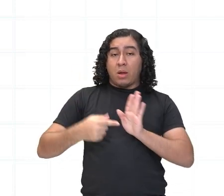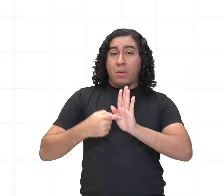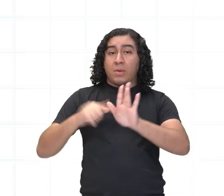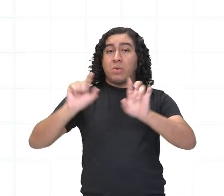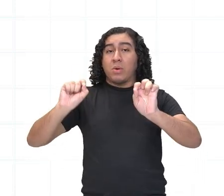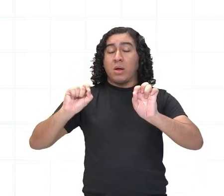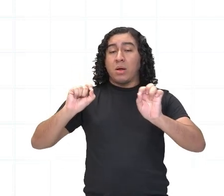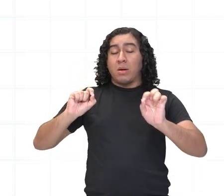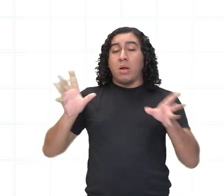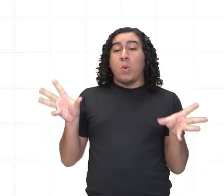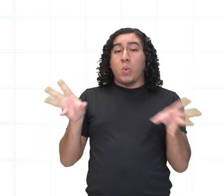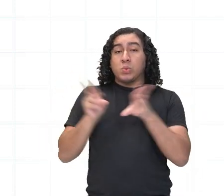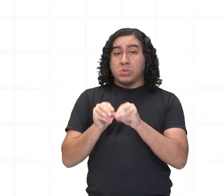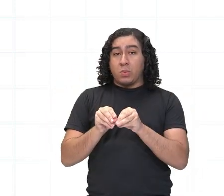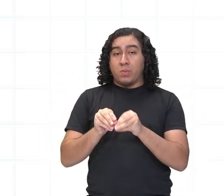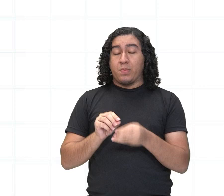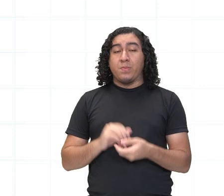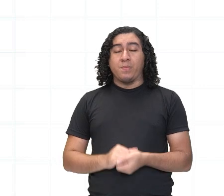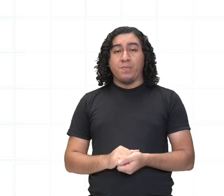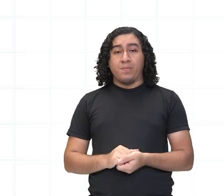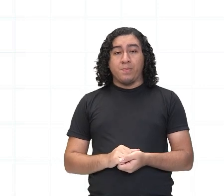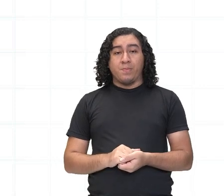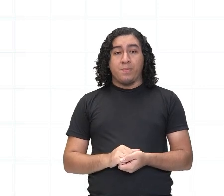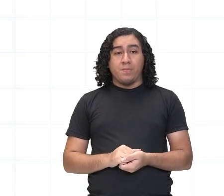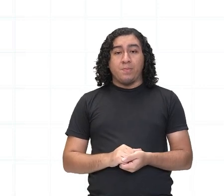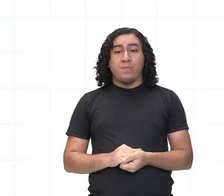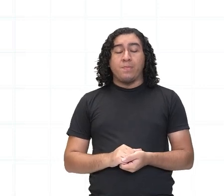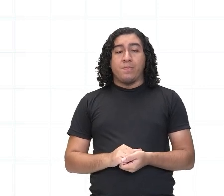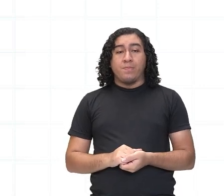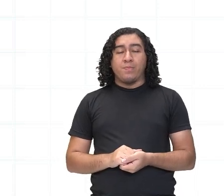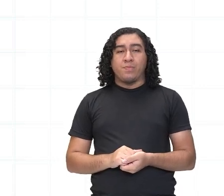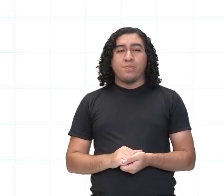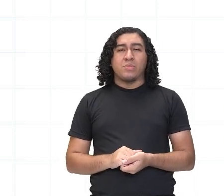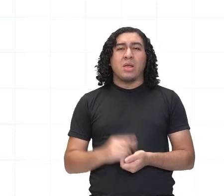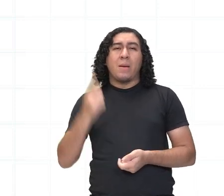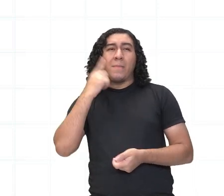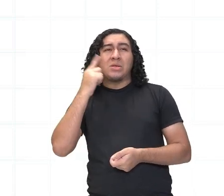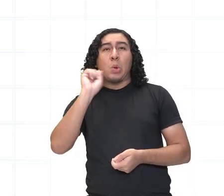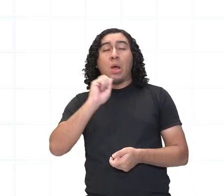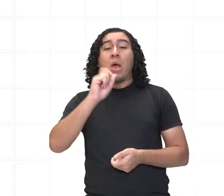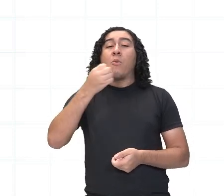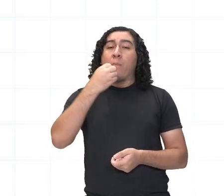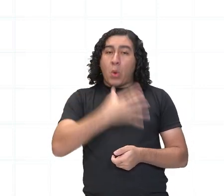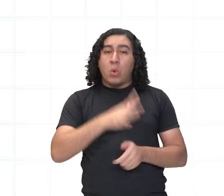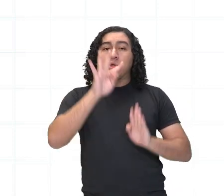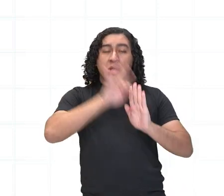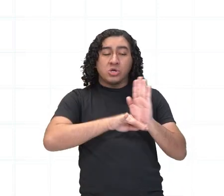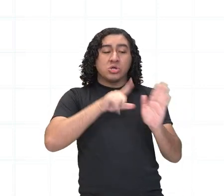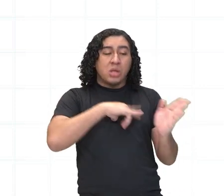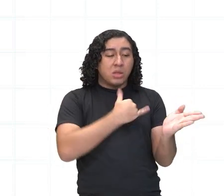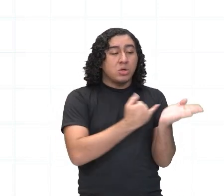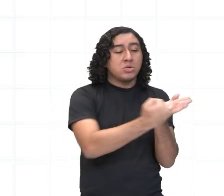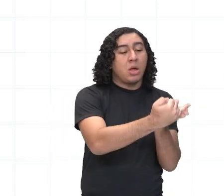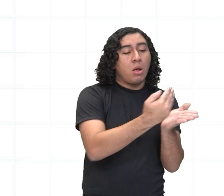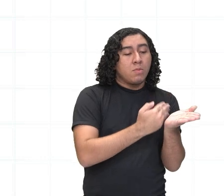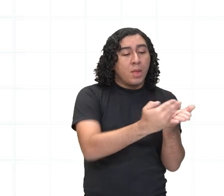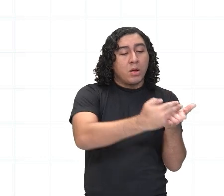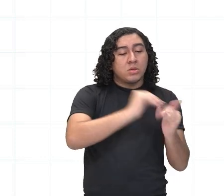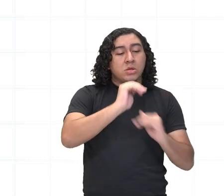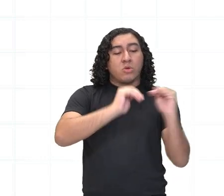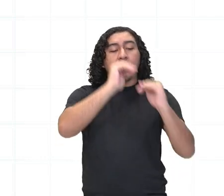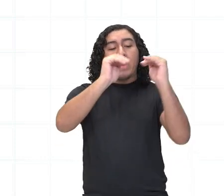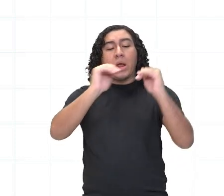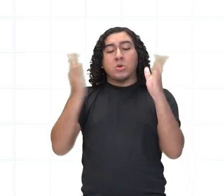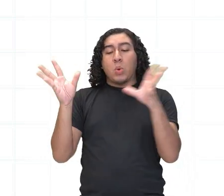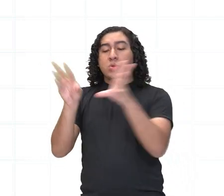de conclusão. A gente costuma ouvir dizer, um bom texto tem introdução, desenvolvimento e conclusão. Sim,